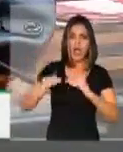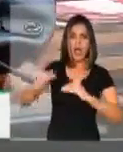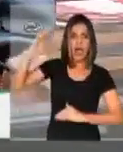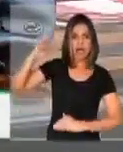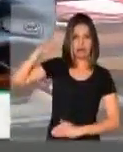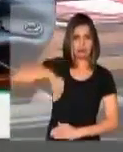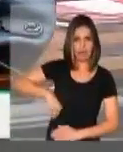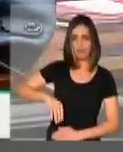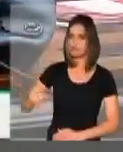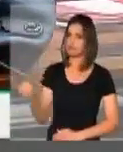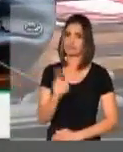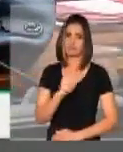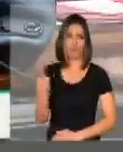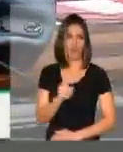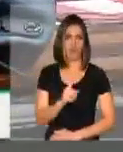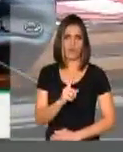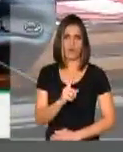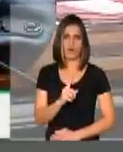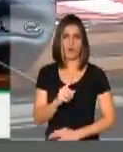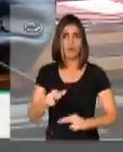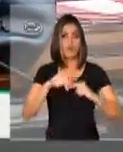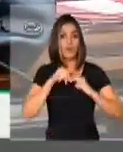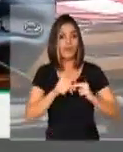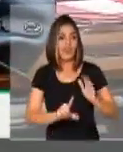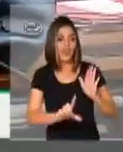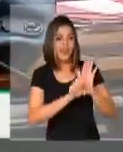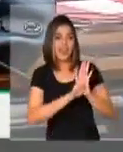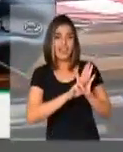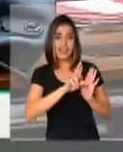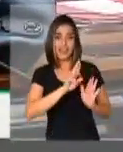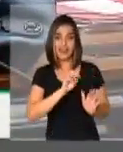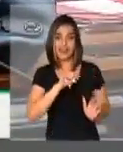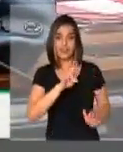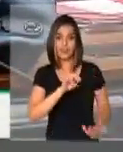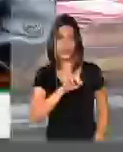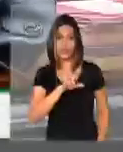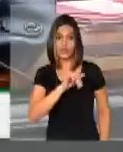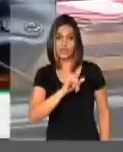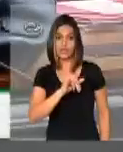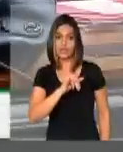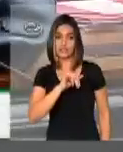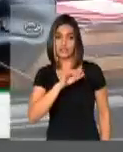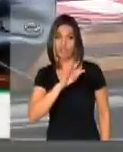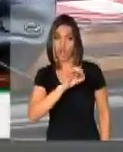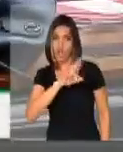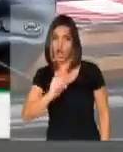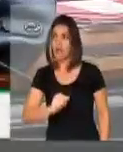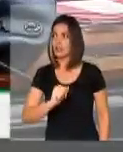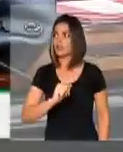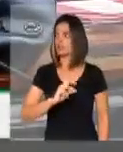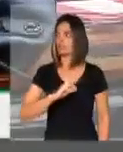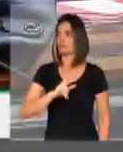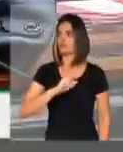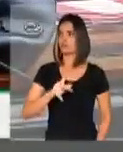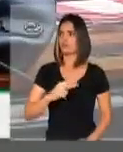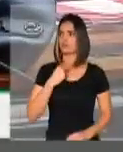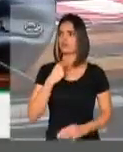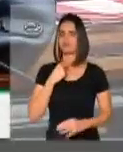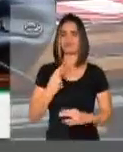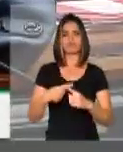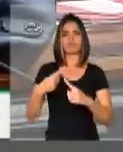porque não tem política remuneratória que assim permita, ou porque os seus estados já fizeram